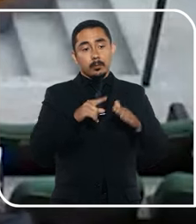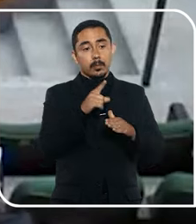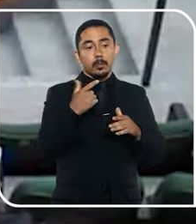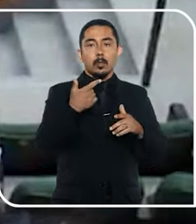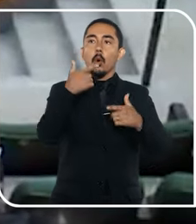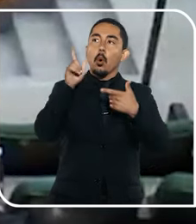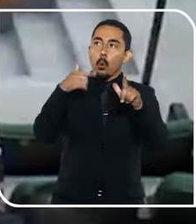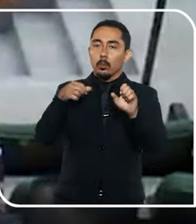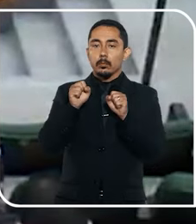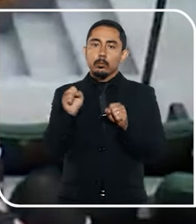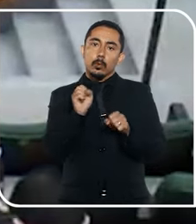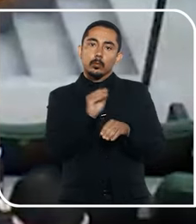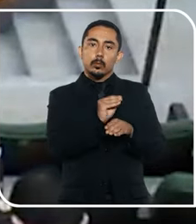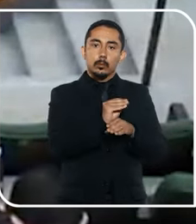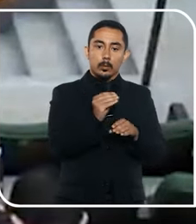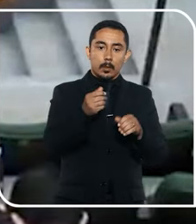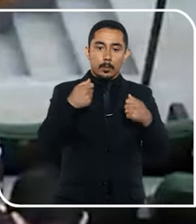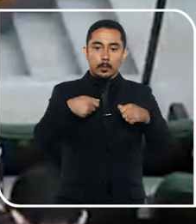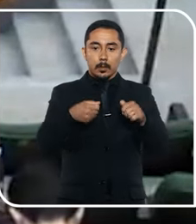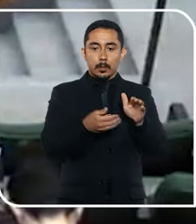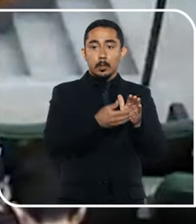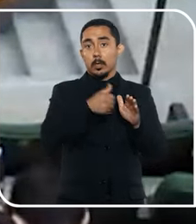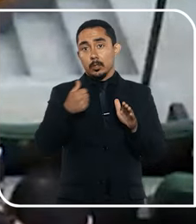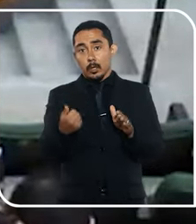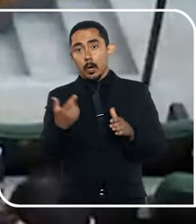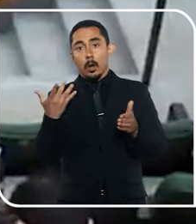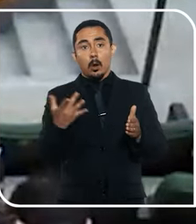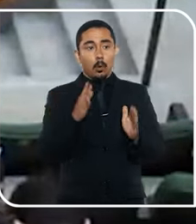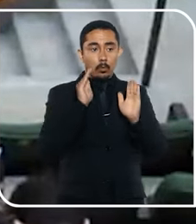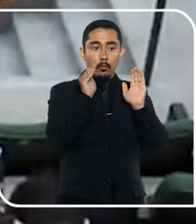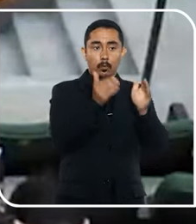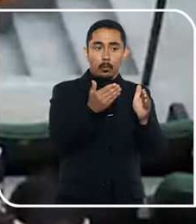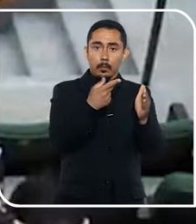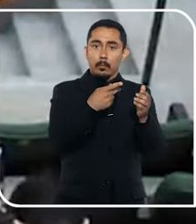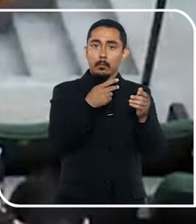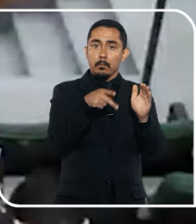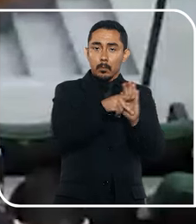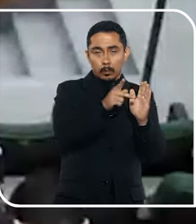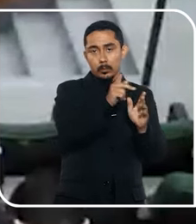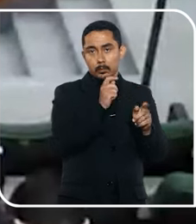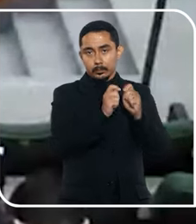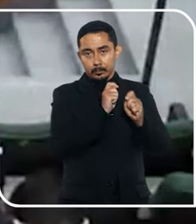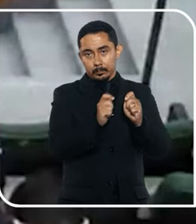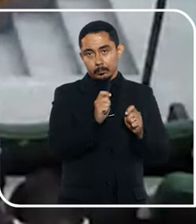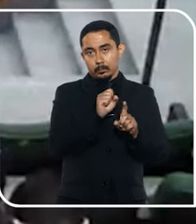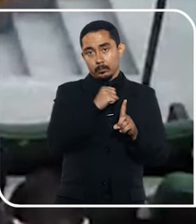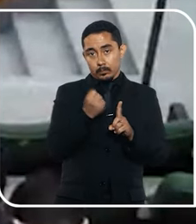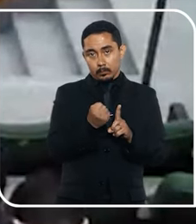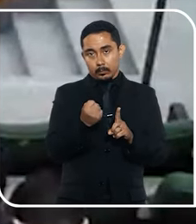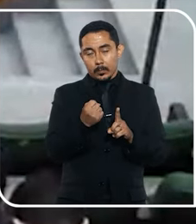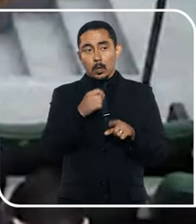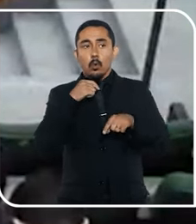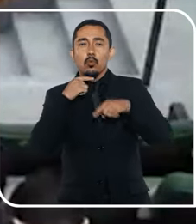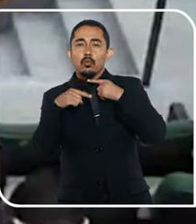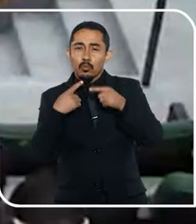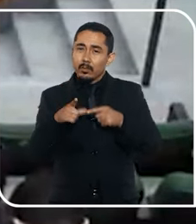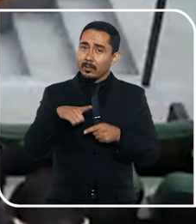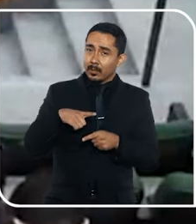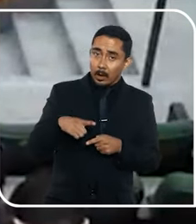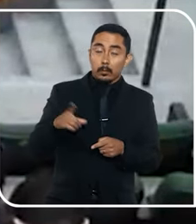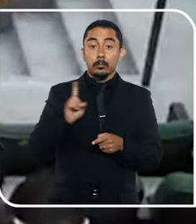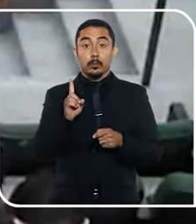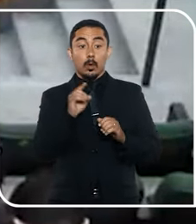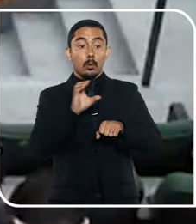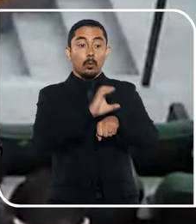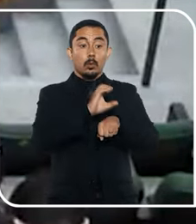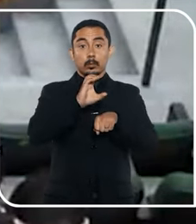por força alheia, sem alteração da substância ou da destinação econômica social. Não há dúvidas,